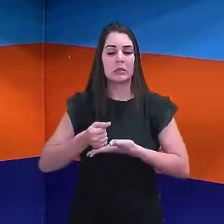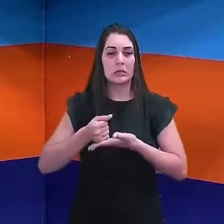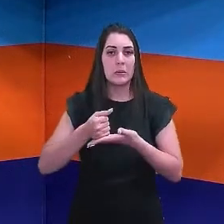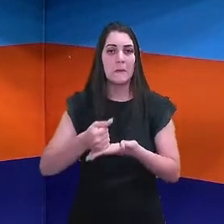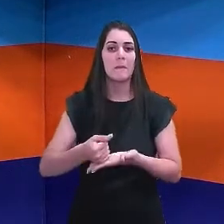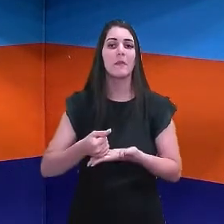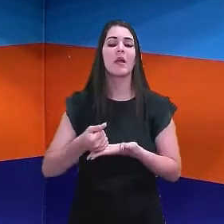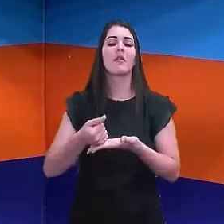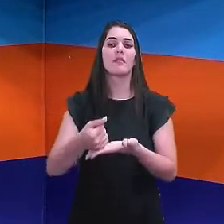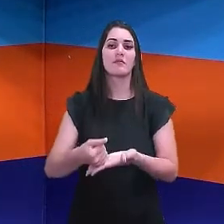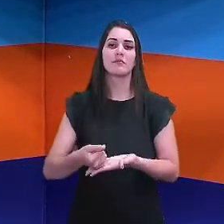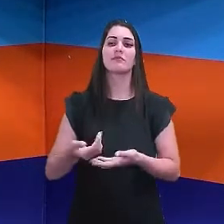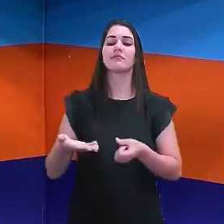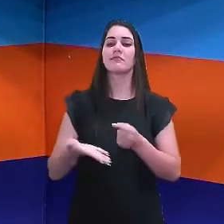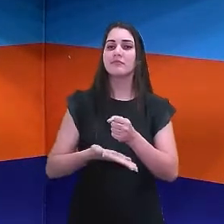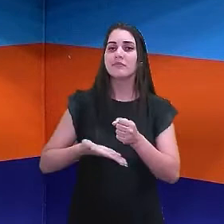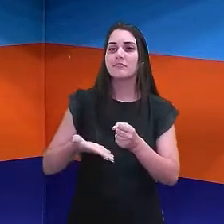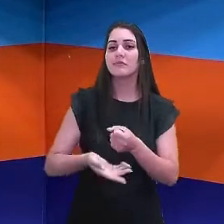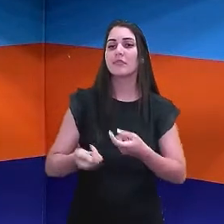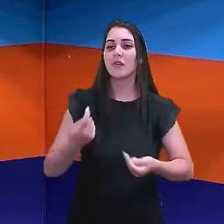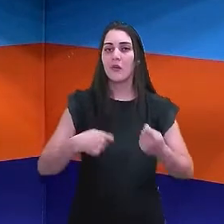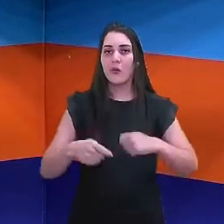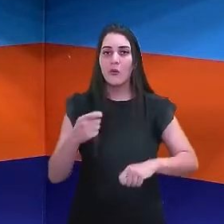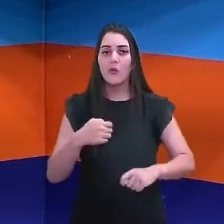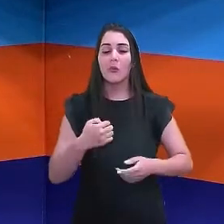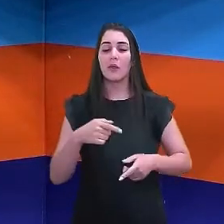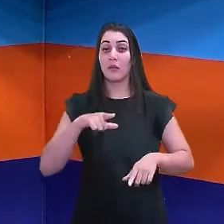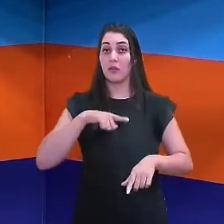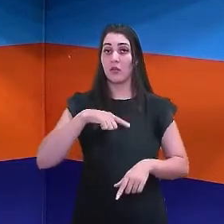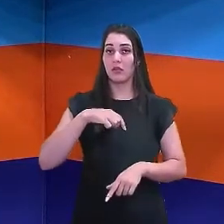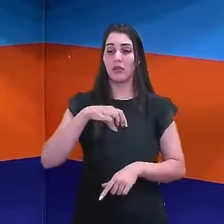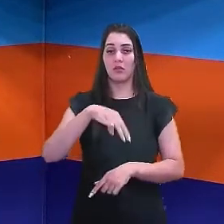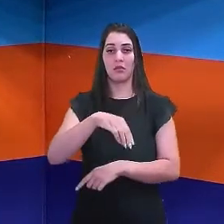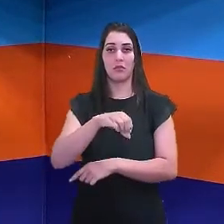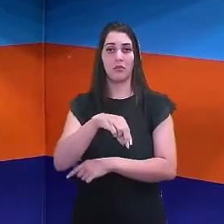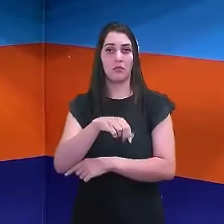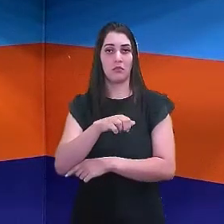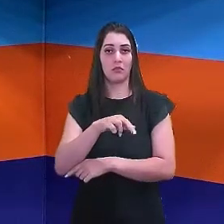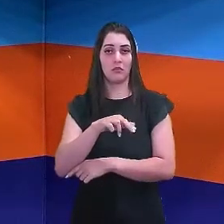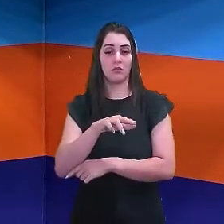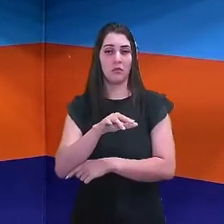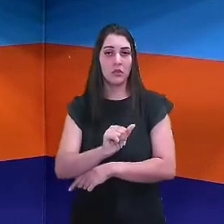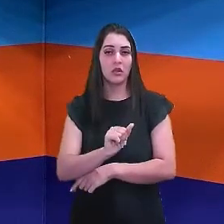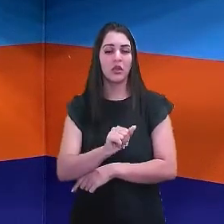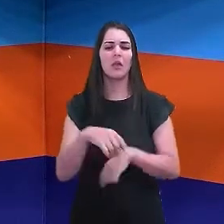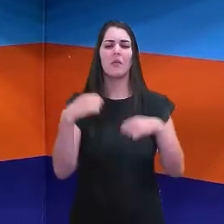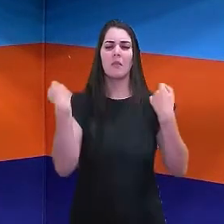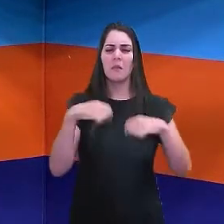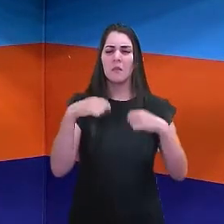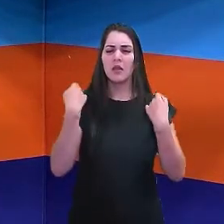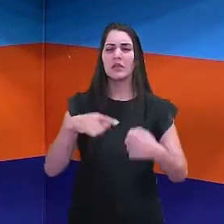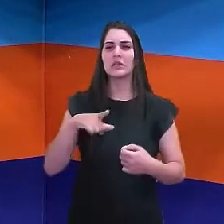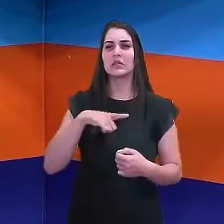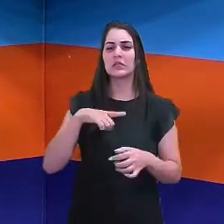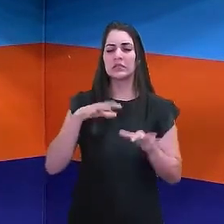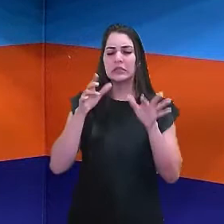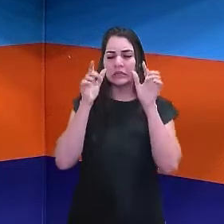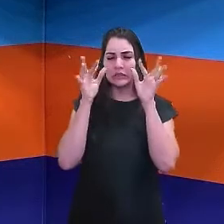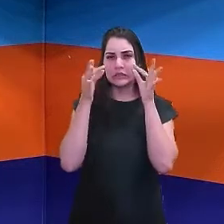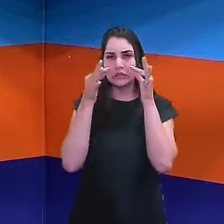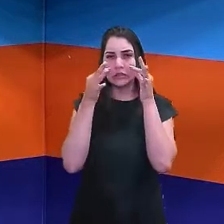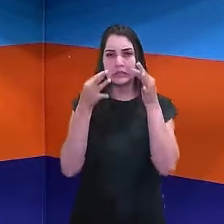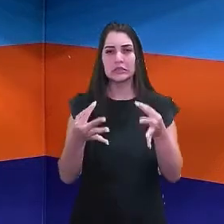monarquia, seja no Brasil, seja em Portugal. Então é necessário a gente fazer esse atento, ou lembrar, para a